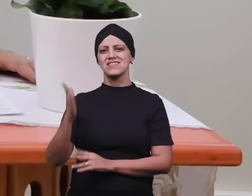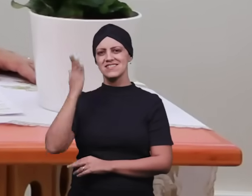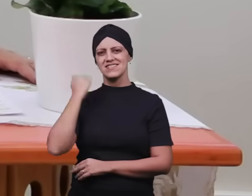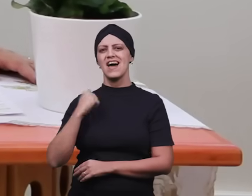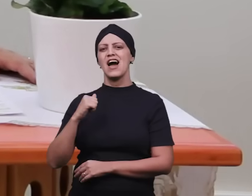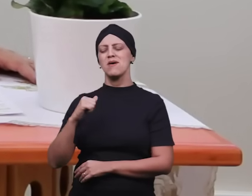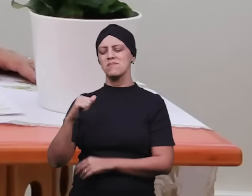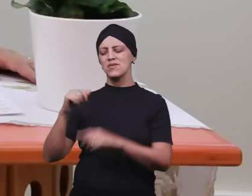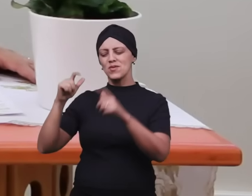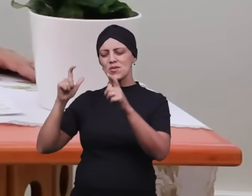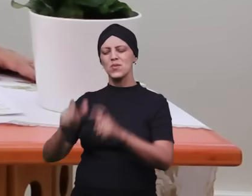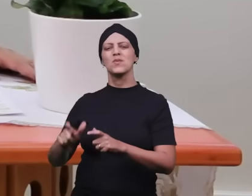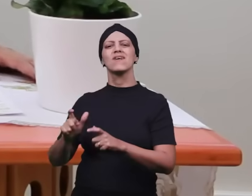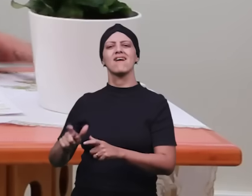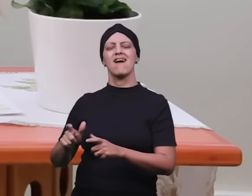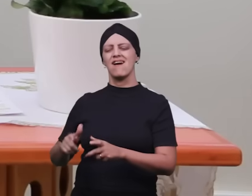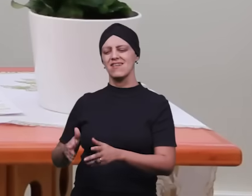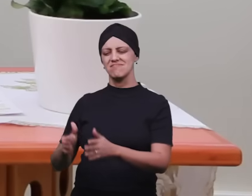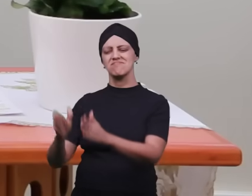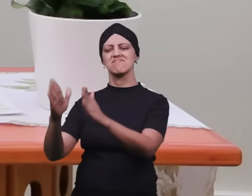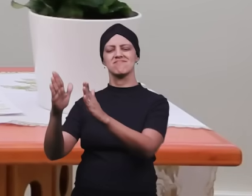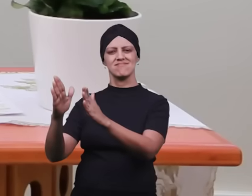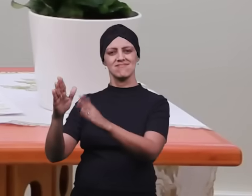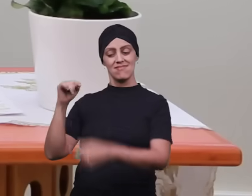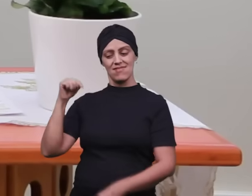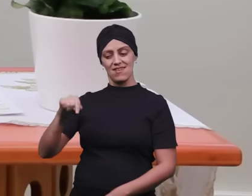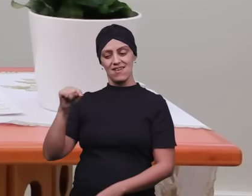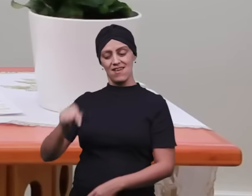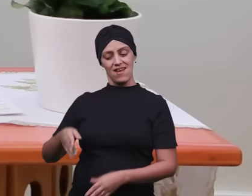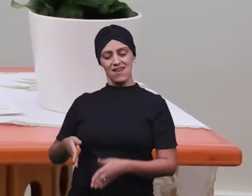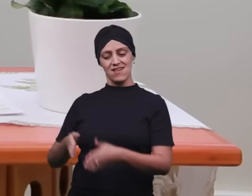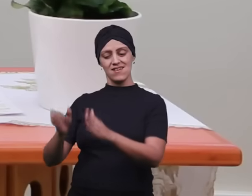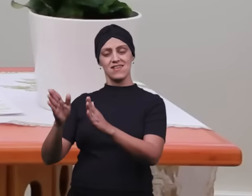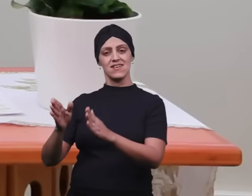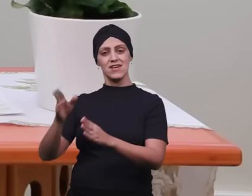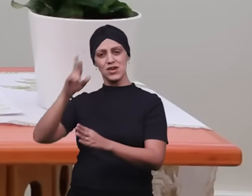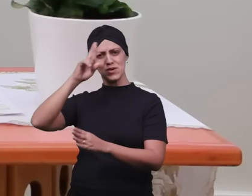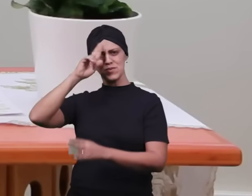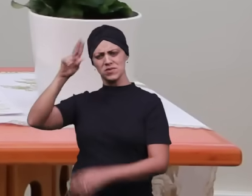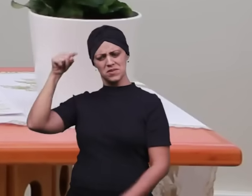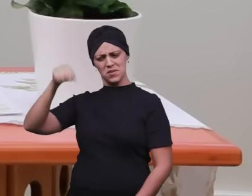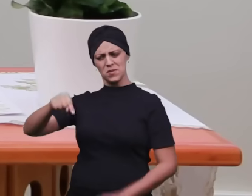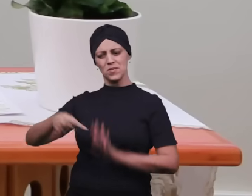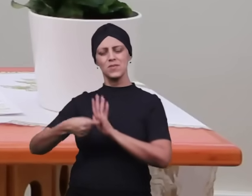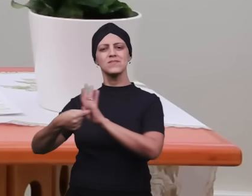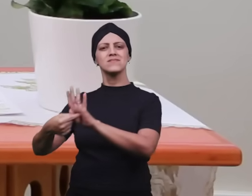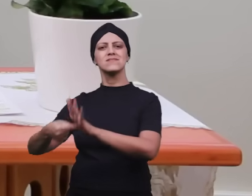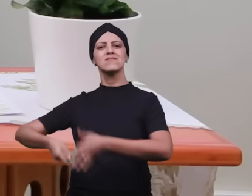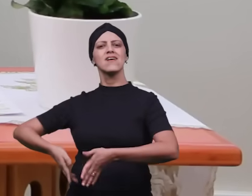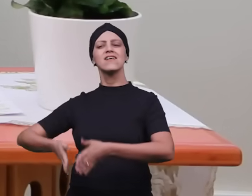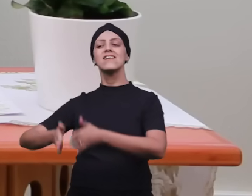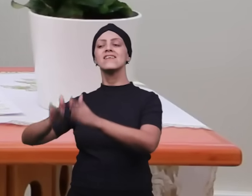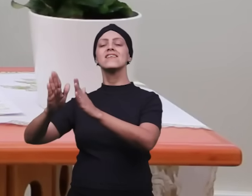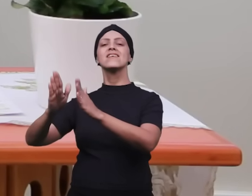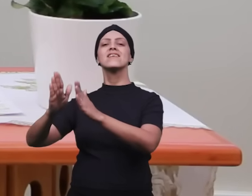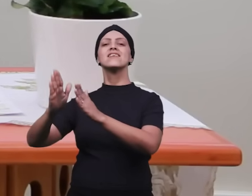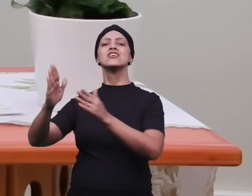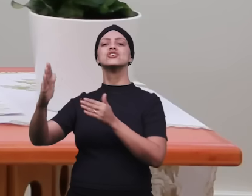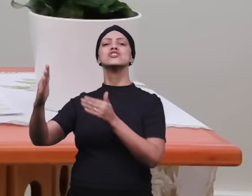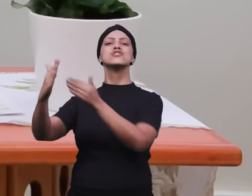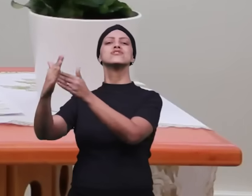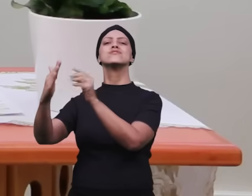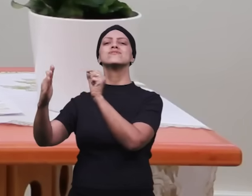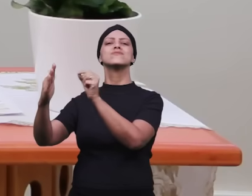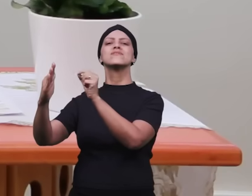ela tem um lugar. O caminho que nós estamos é o caminho que o Senhor proclamou. E esse caminho nos levará a um